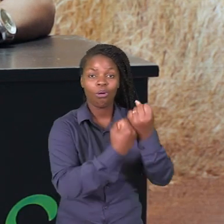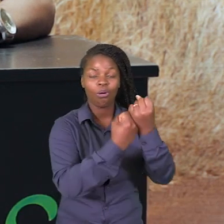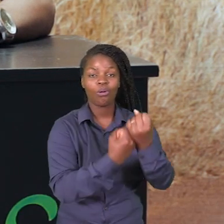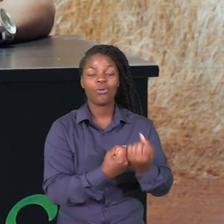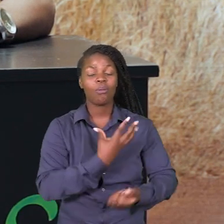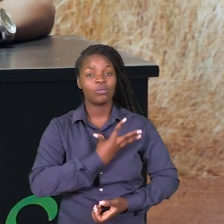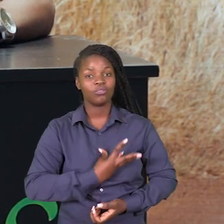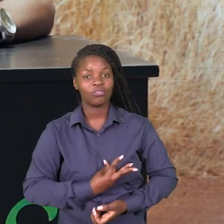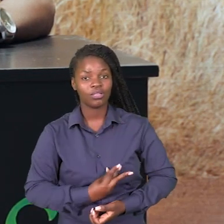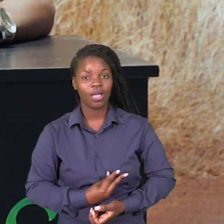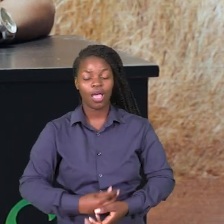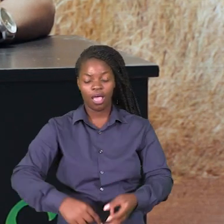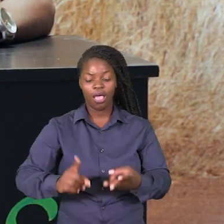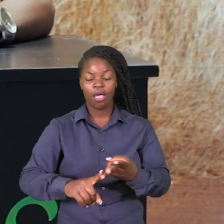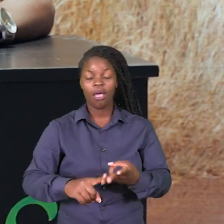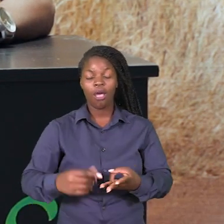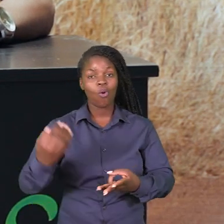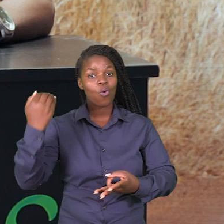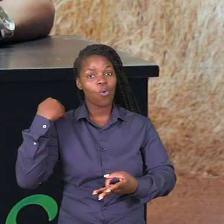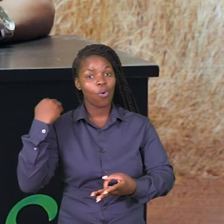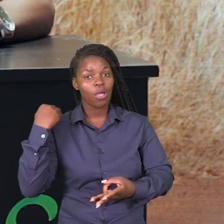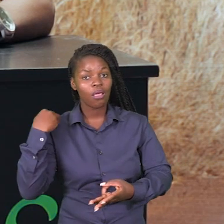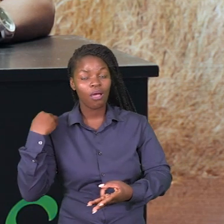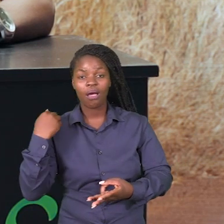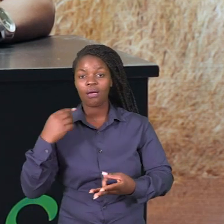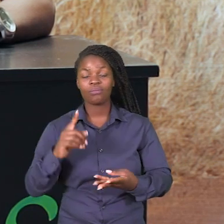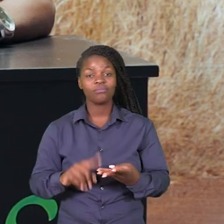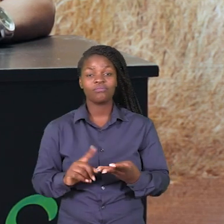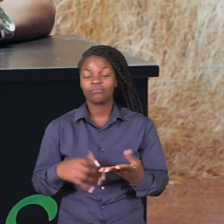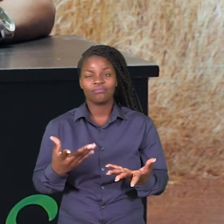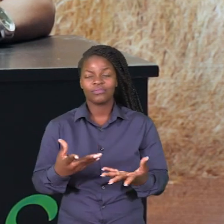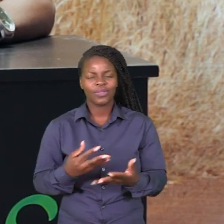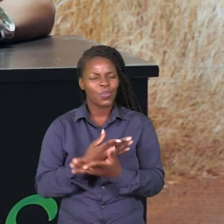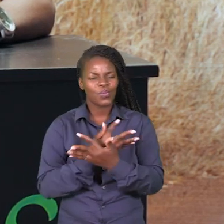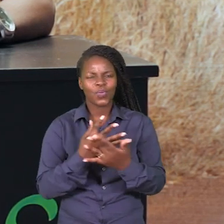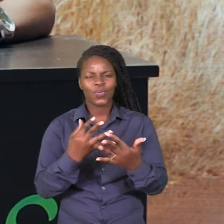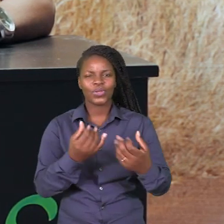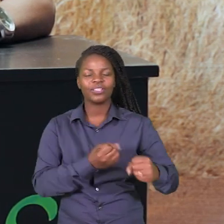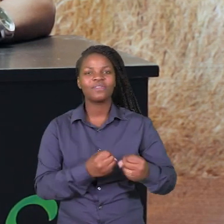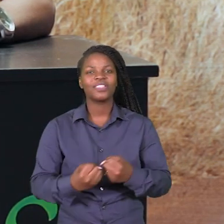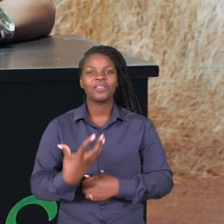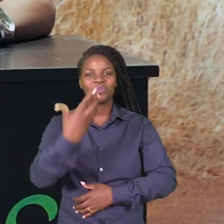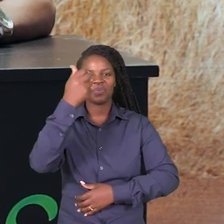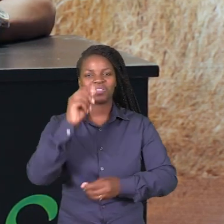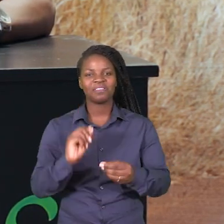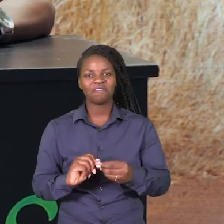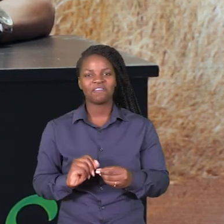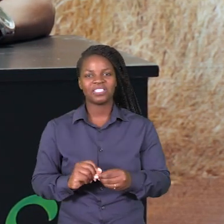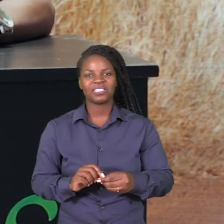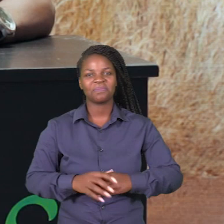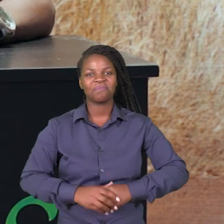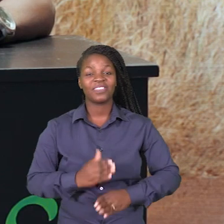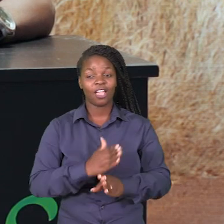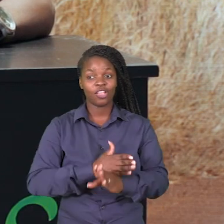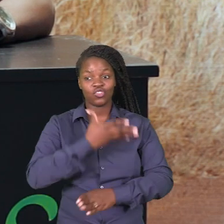dando apoio emocional seguindo casos aconselhando Ah e muito por aí aí né pornal um conjunto de